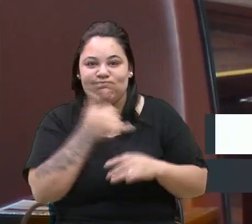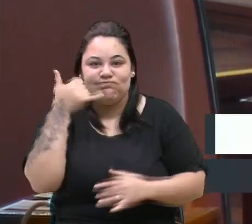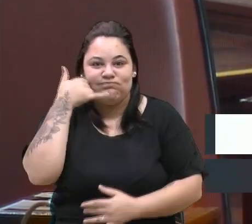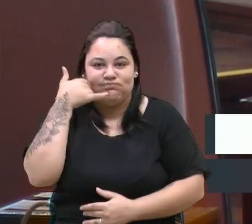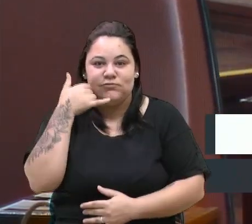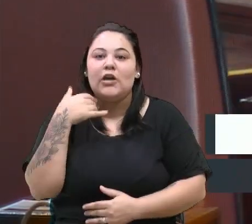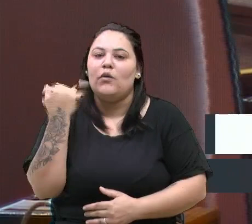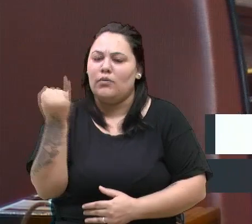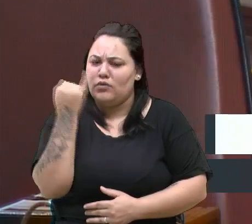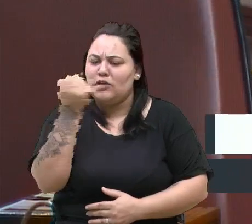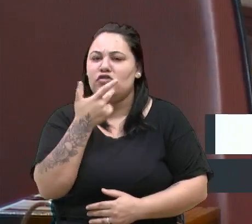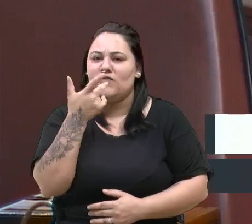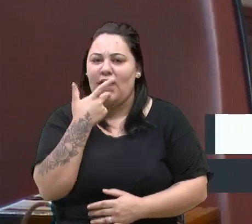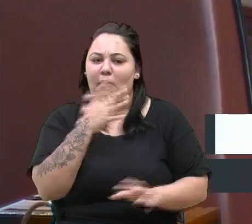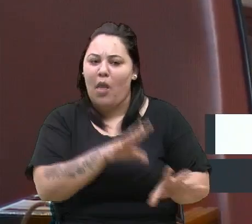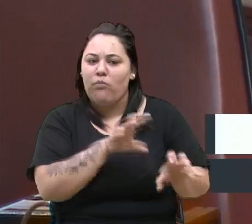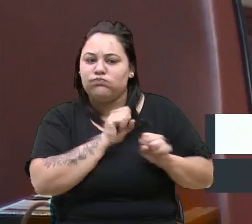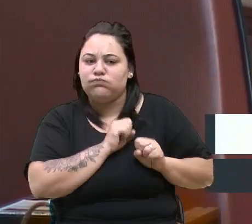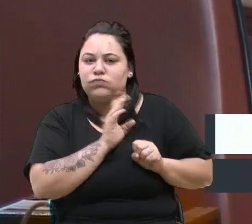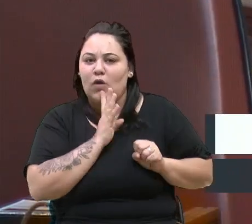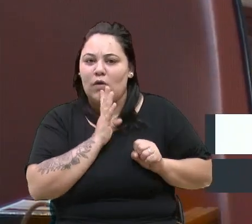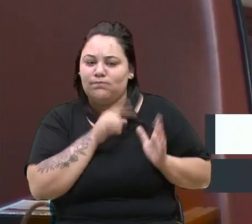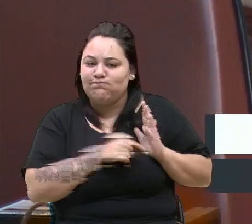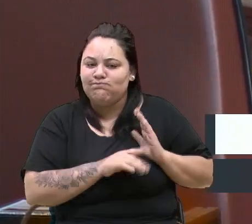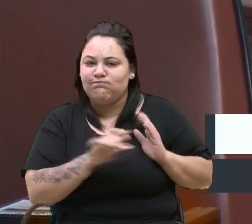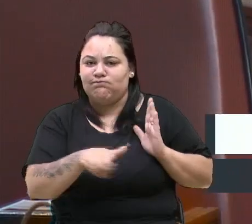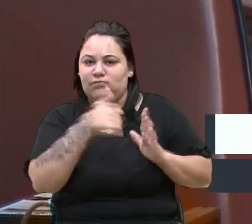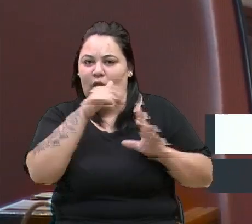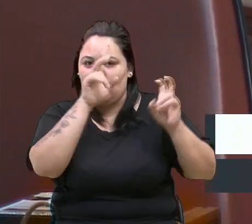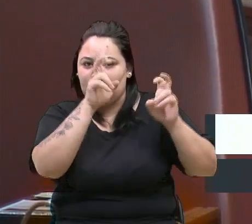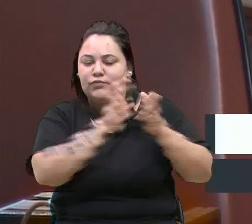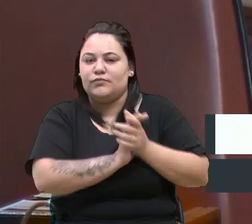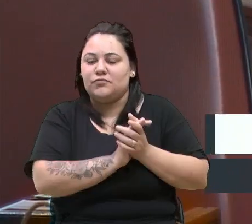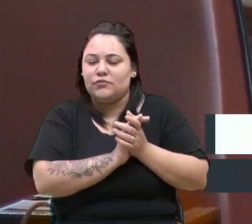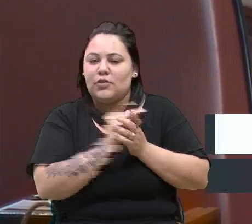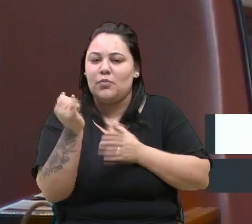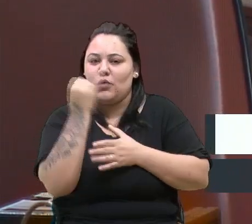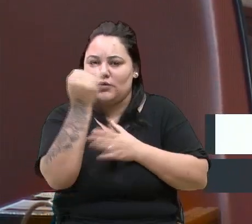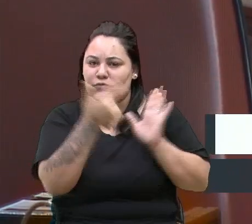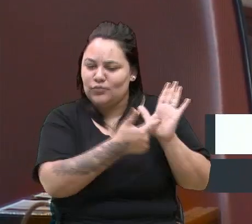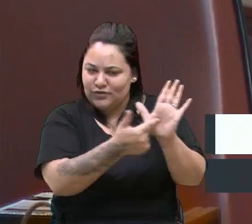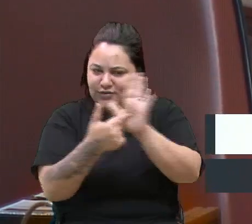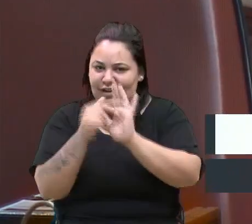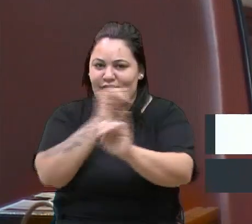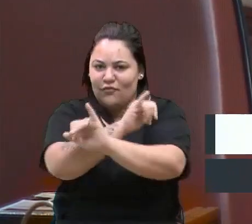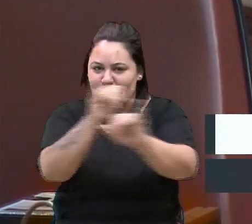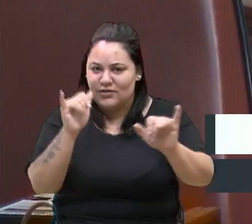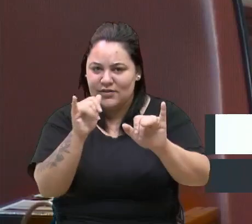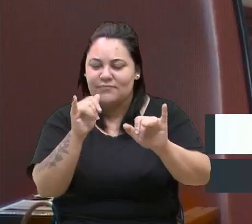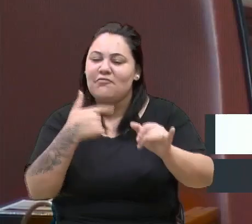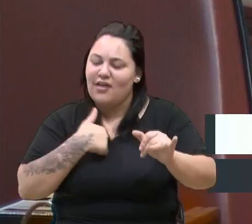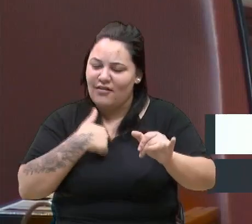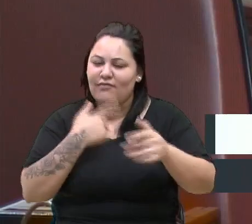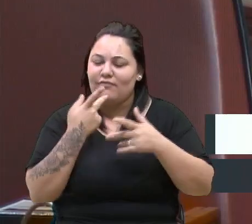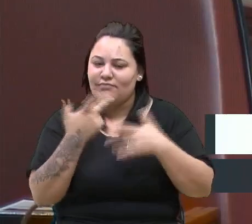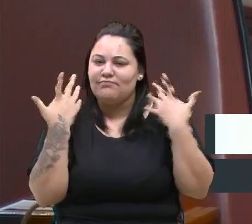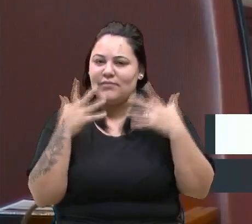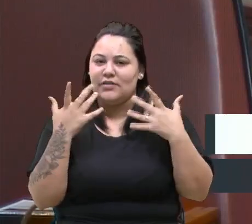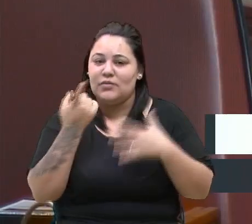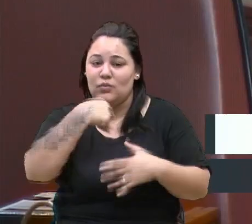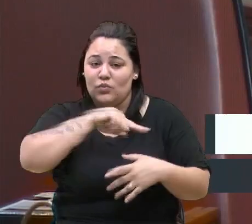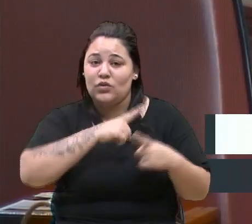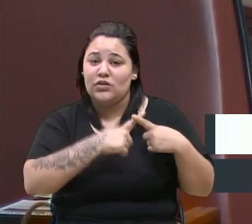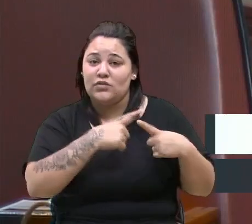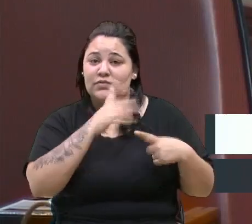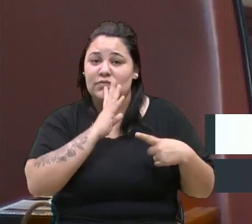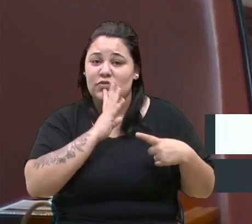gente se apropriar, né? Mas trouxe vários dados aí, eu realmente lhe cumprimento, porque nós temos que nos debruçarmos sobre essa questão para poder